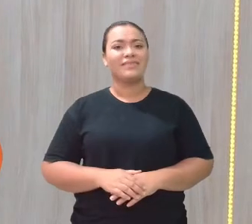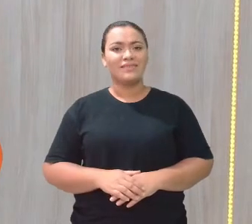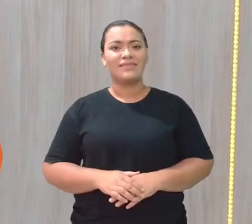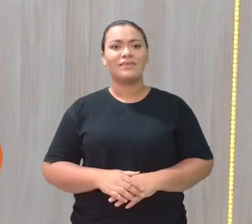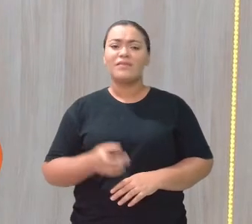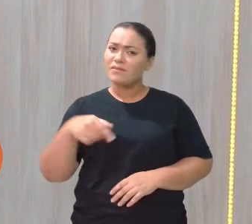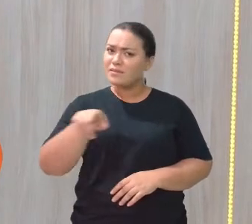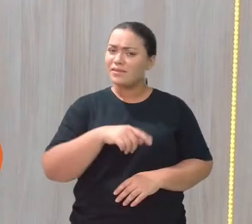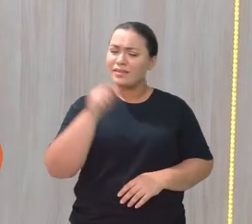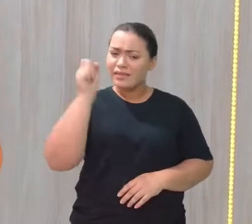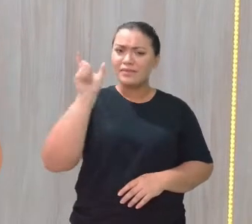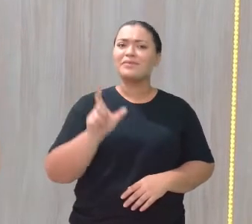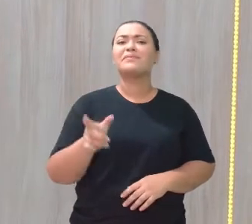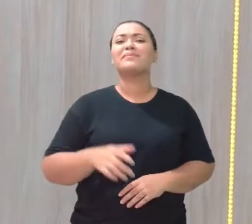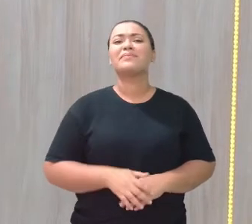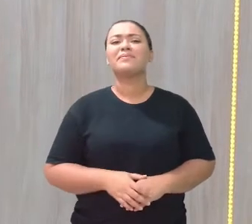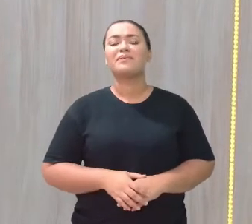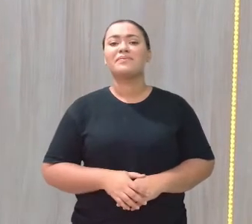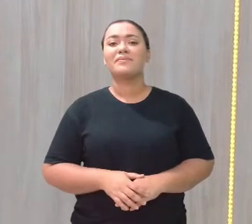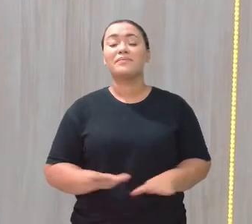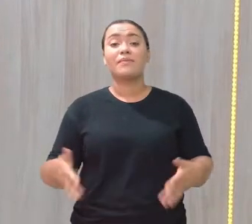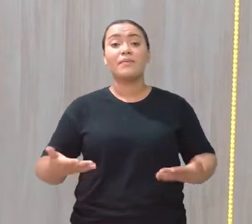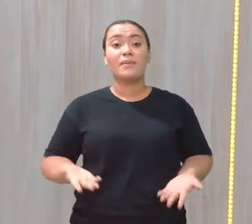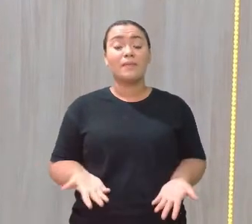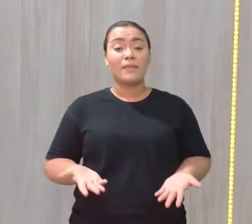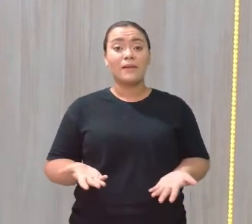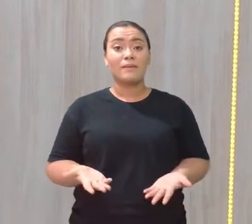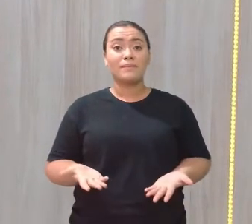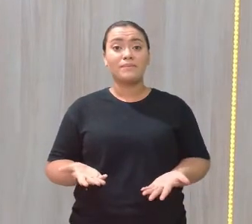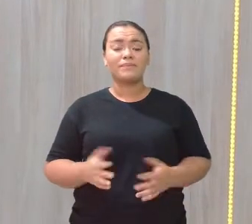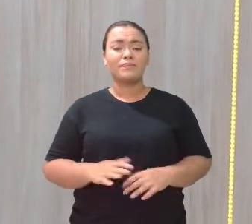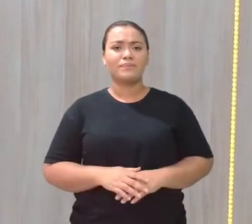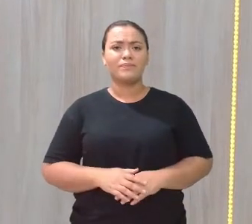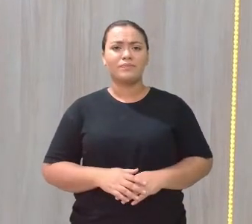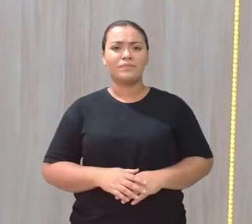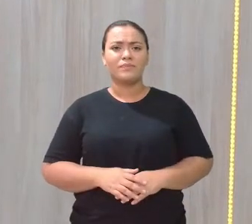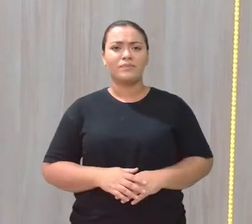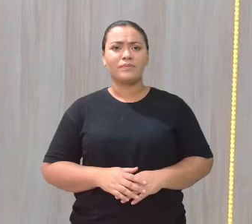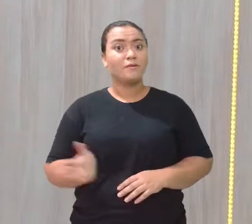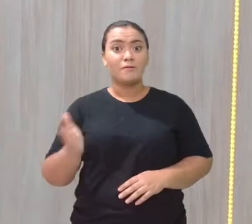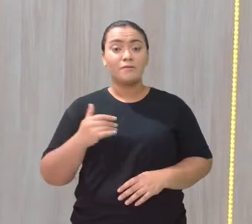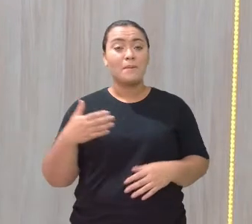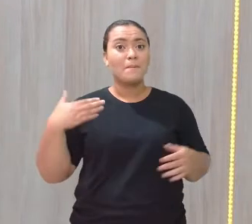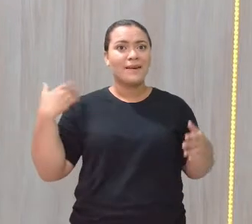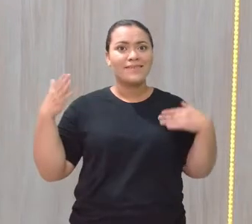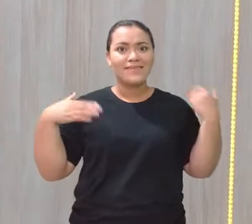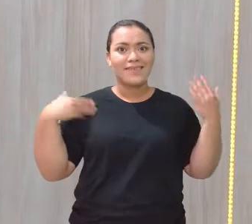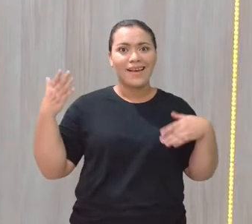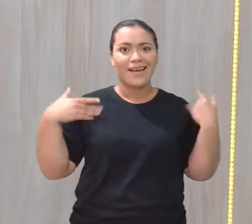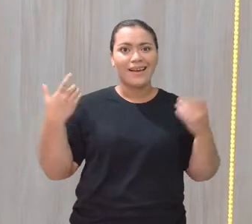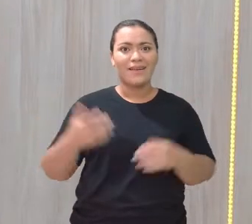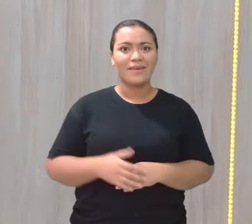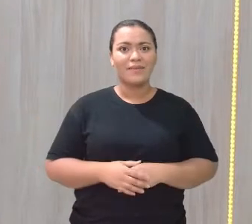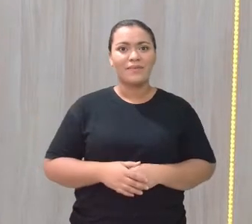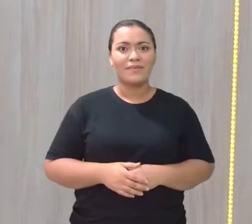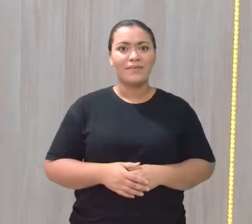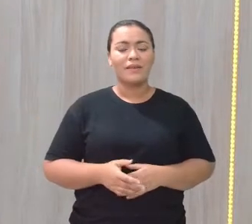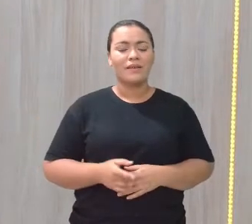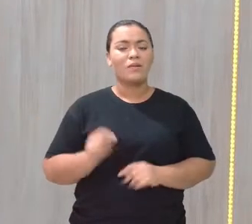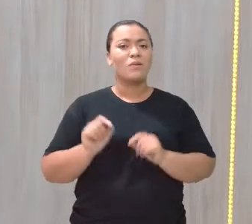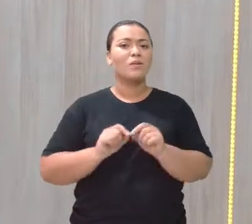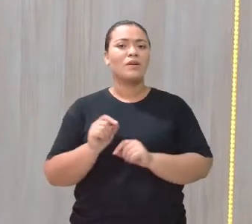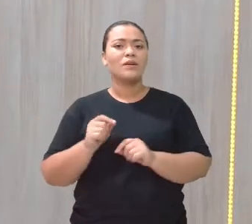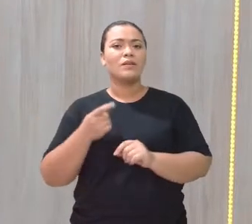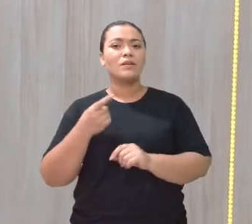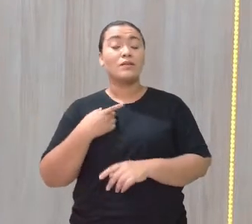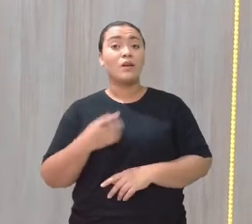se liga, hein? Olha, vamos fazer um passeio? A gente vai sair de Olinda e